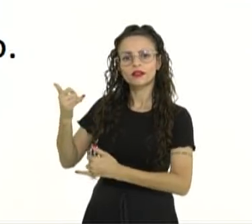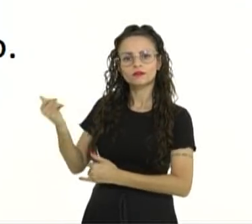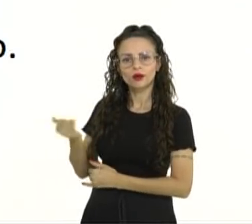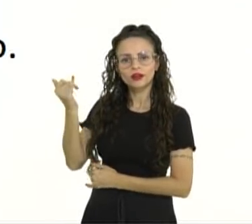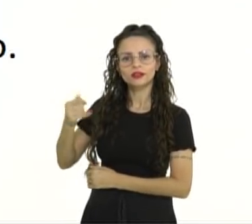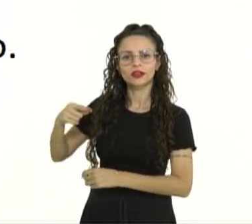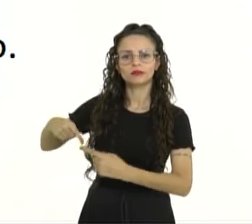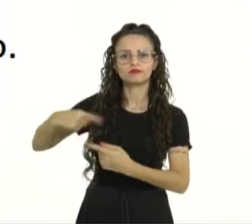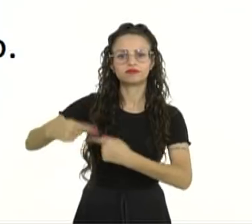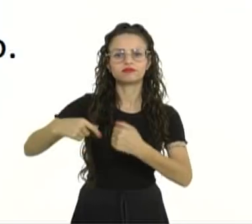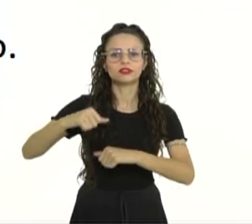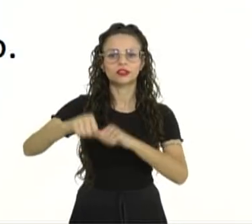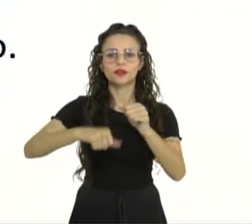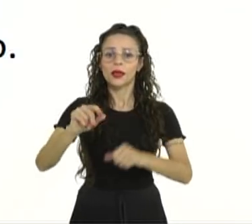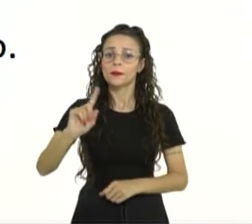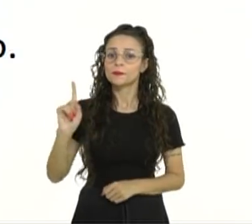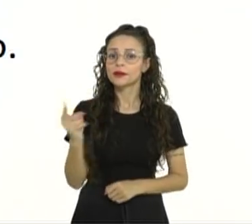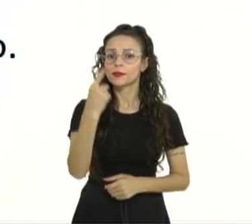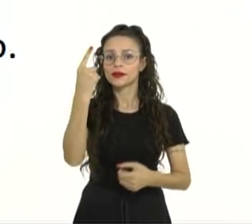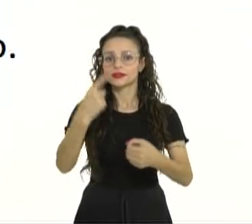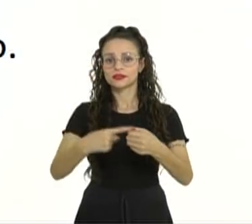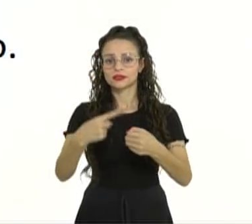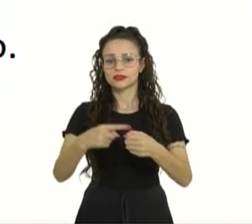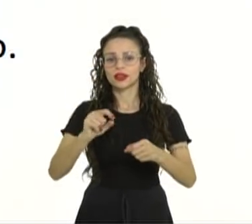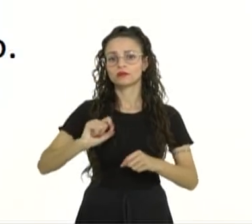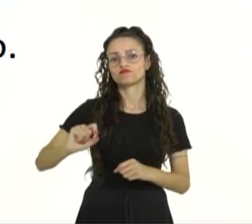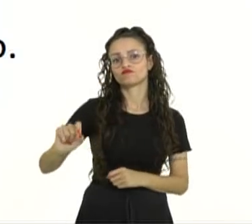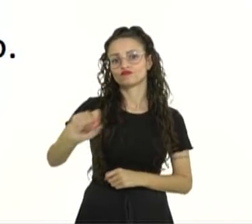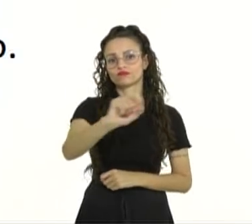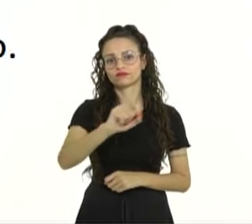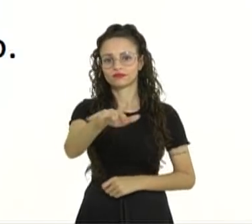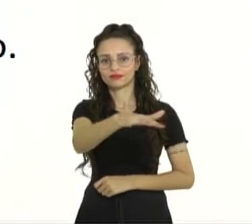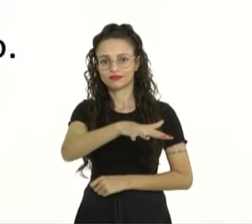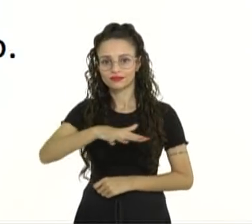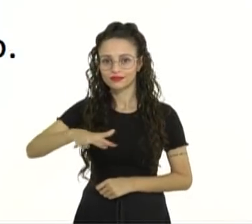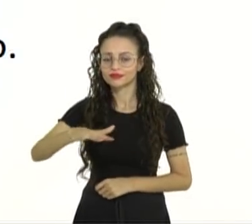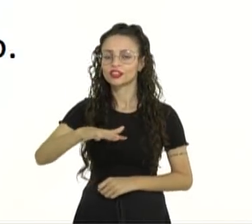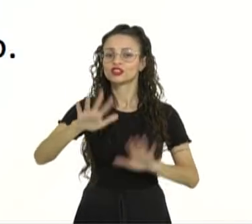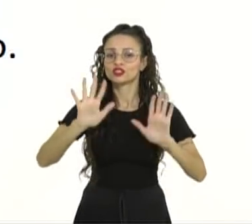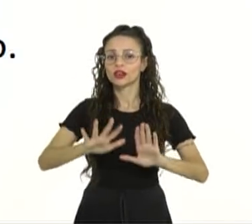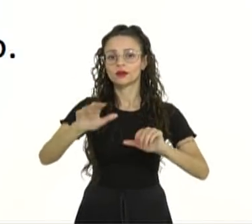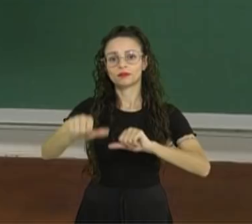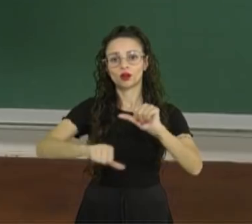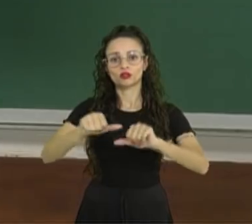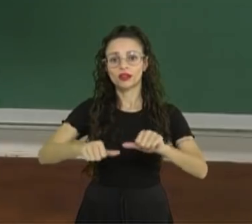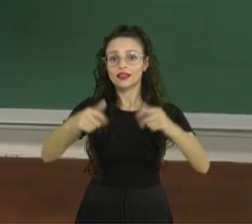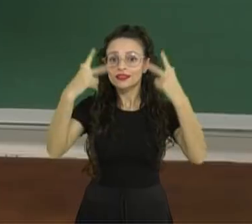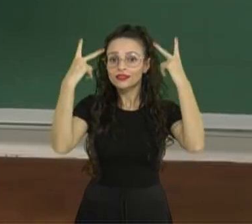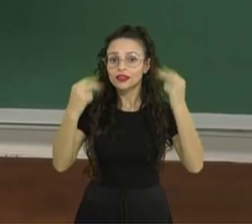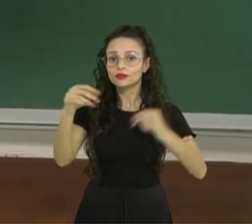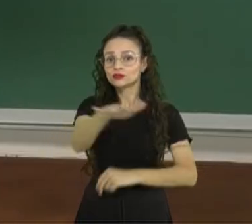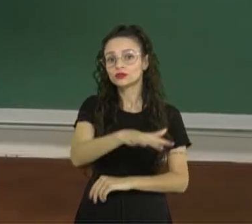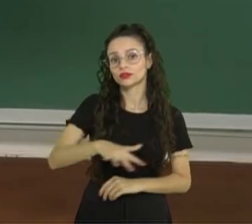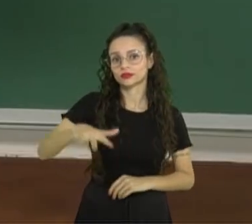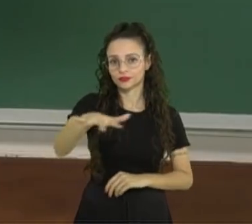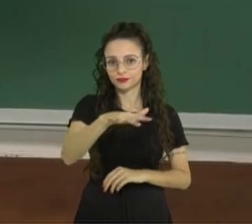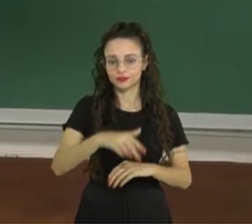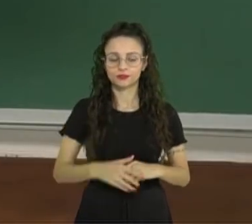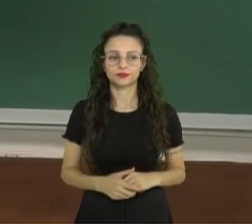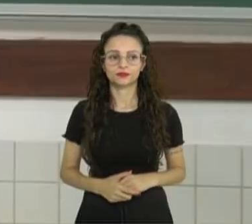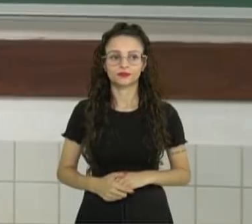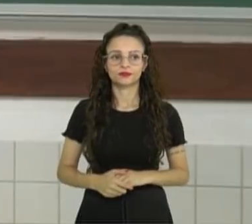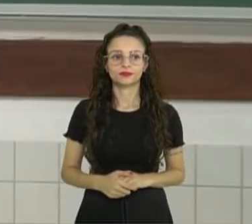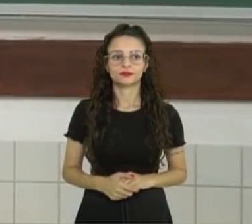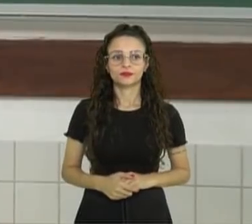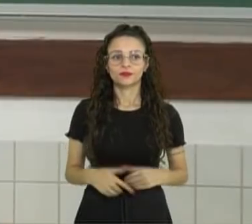transformação, as primeiras cidades da história e o meio natural transformado pelo homem, o meio natural, a natureza. A gente